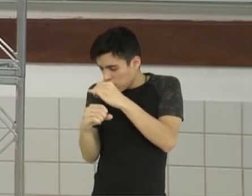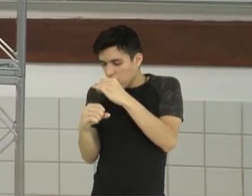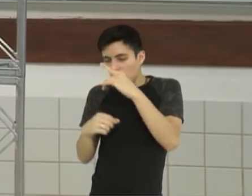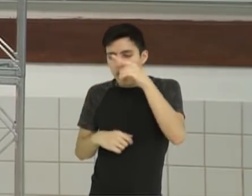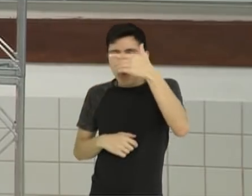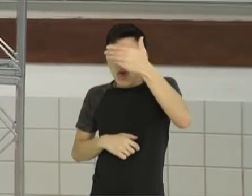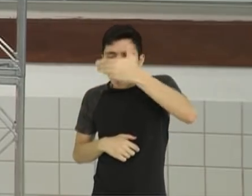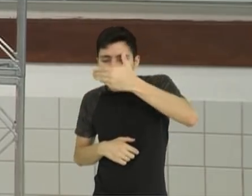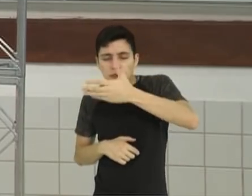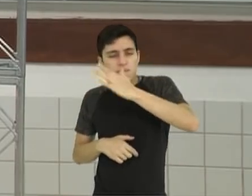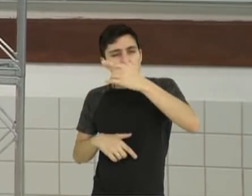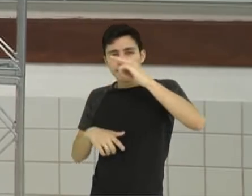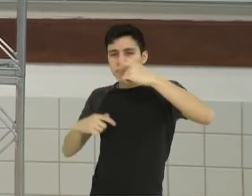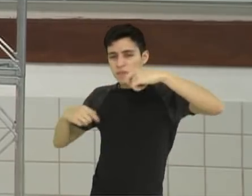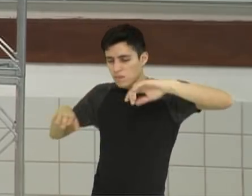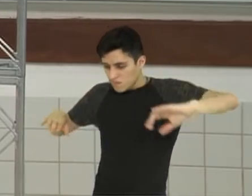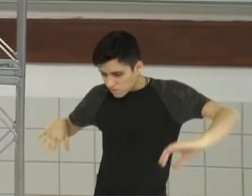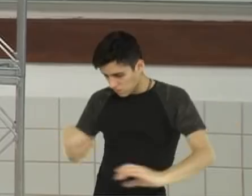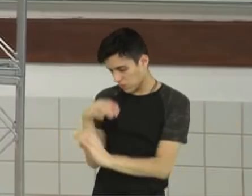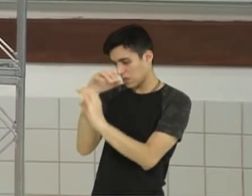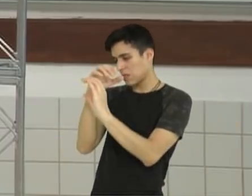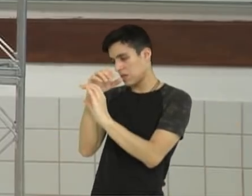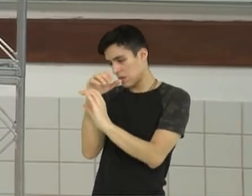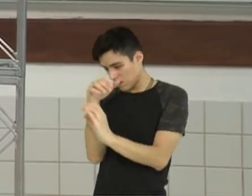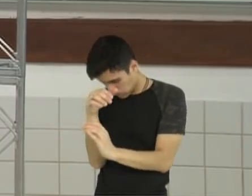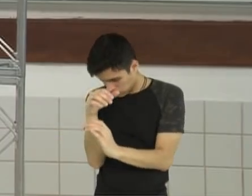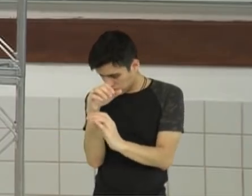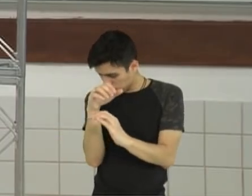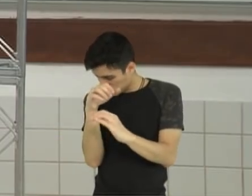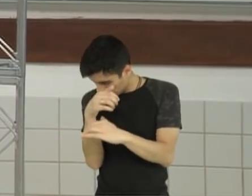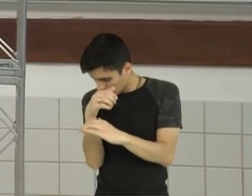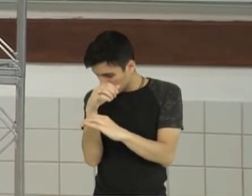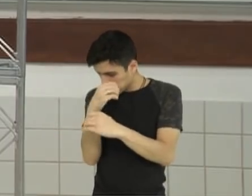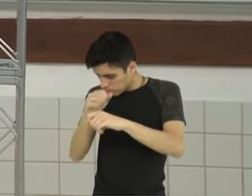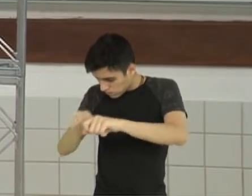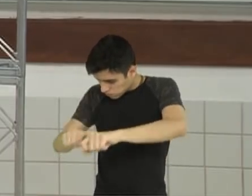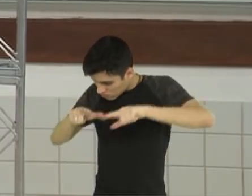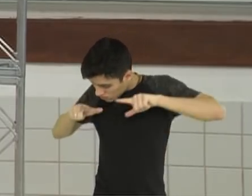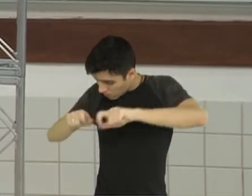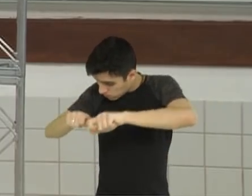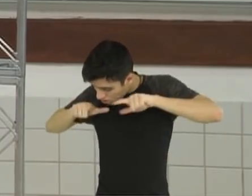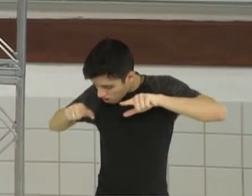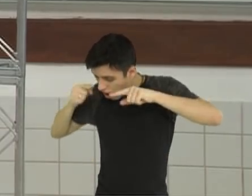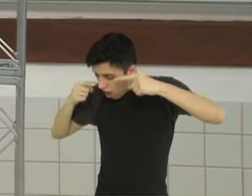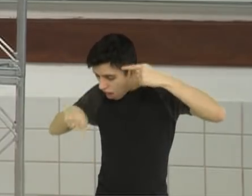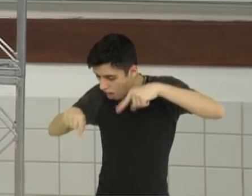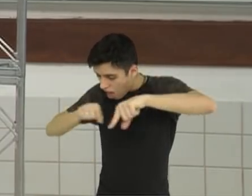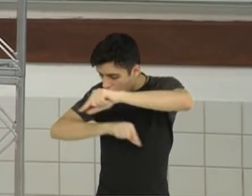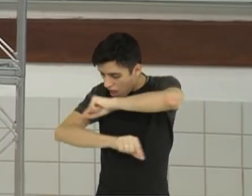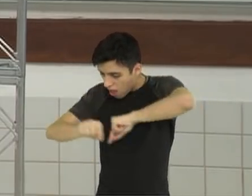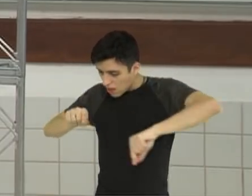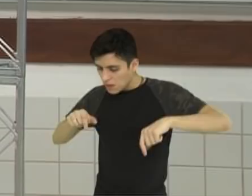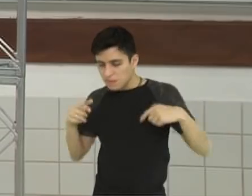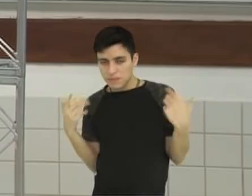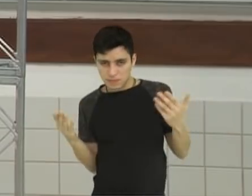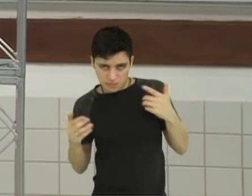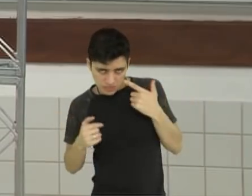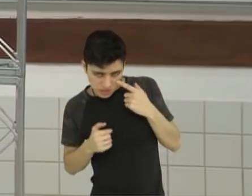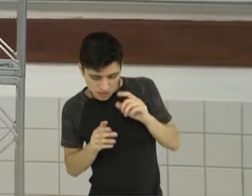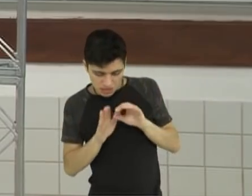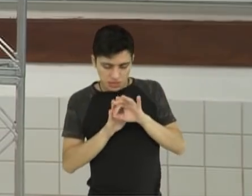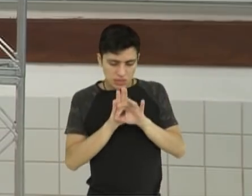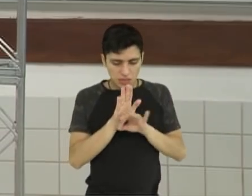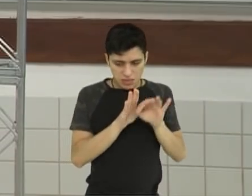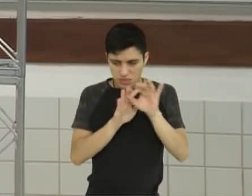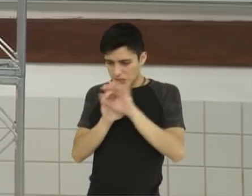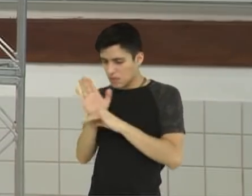com os meus olhos. Eu preciso de um instrumento, do microscópio para enxergar. Quando as células têm um formato semelhante, com